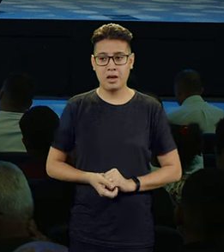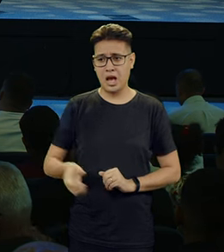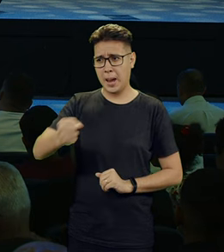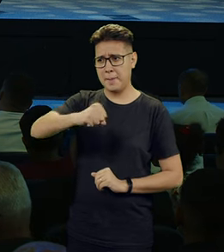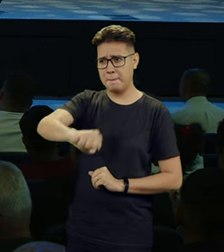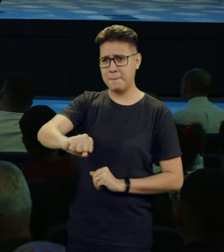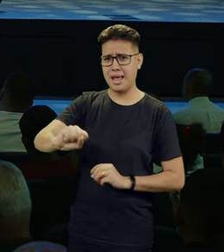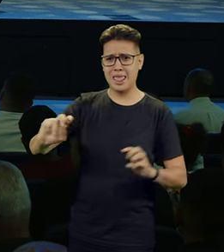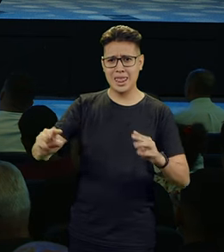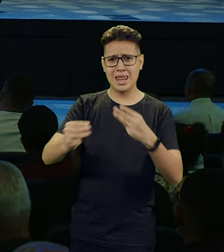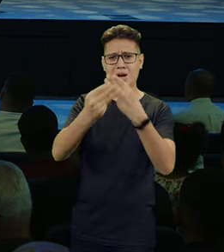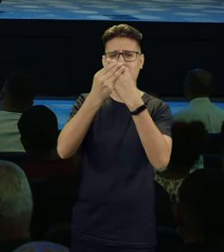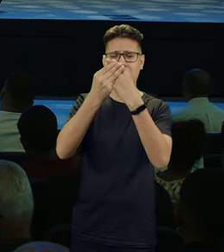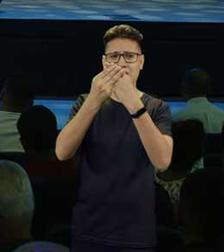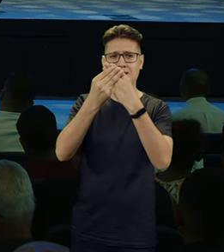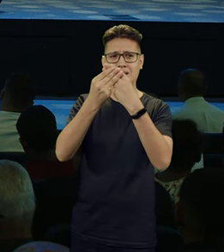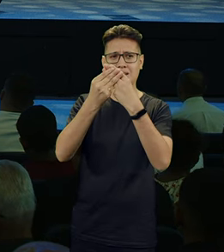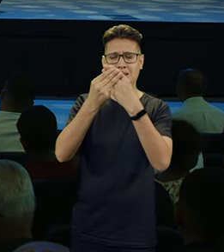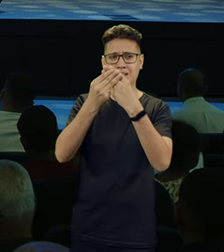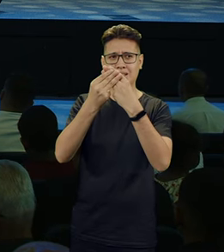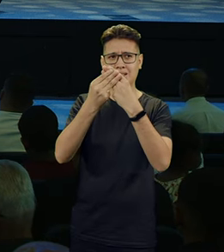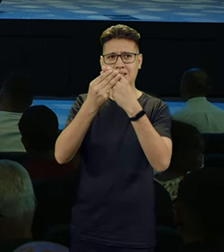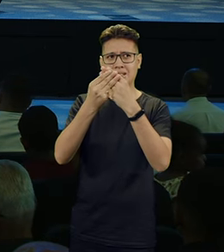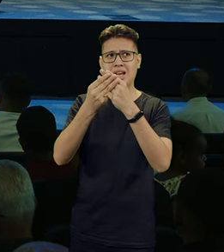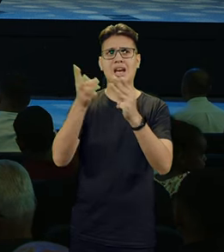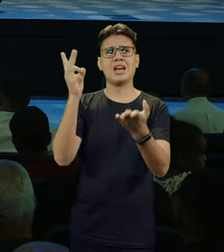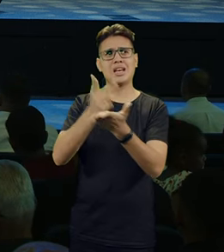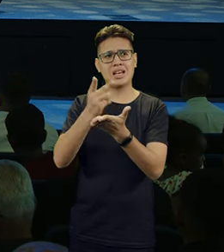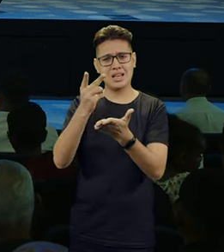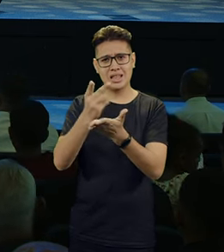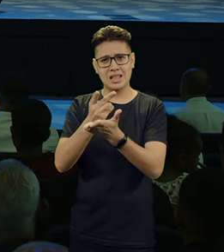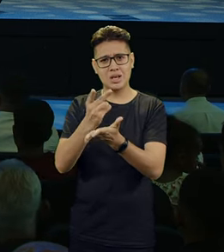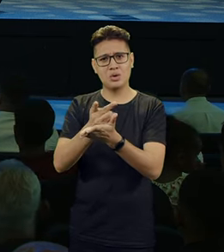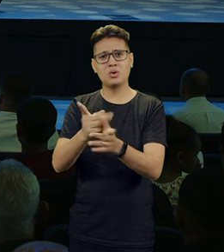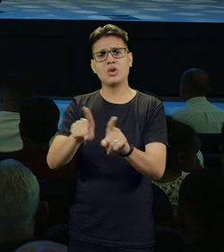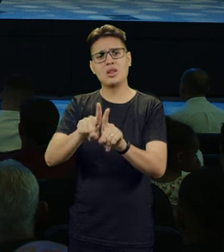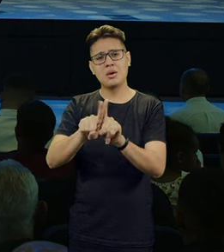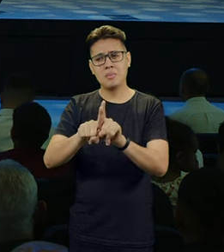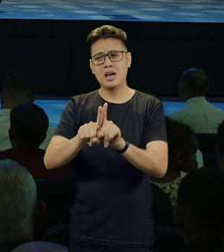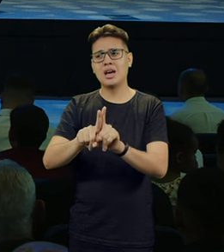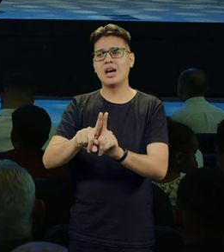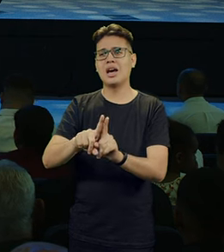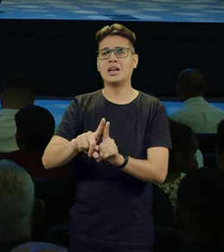mataram judeus que também eram inocentes.